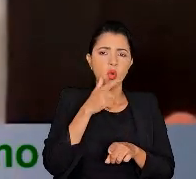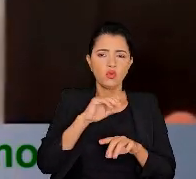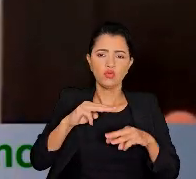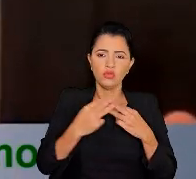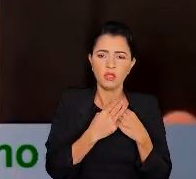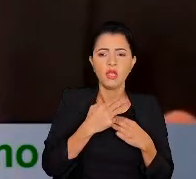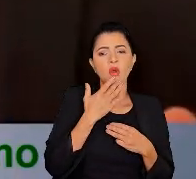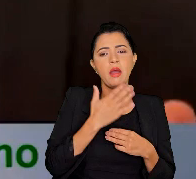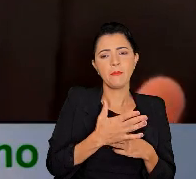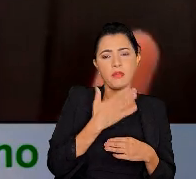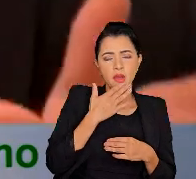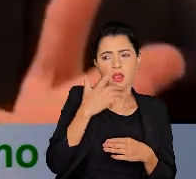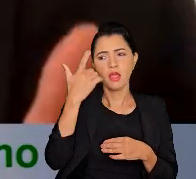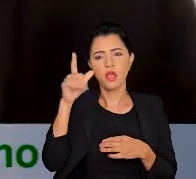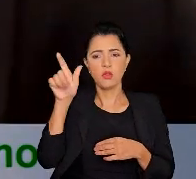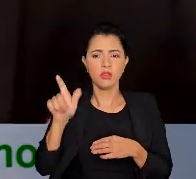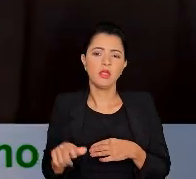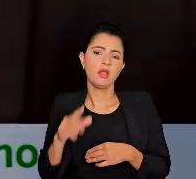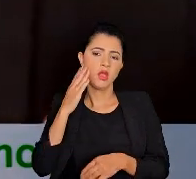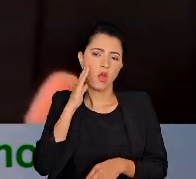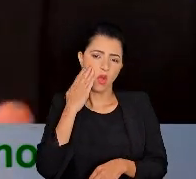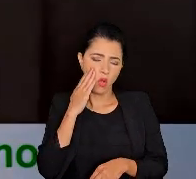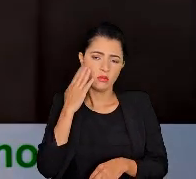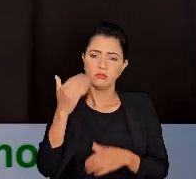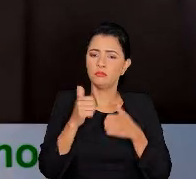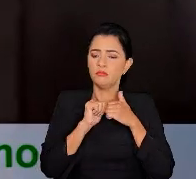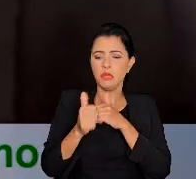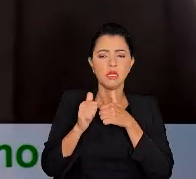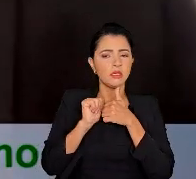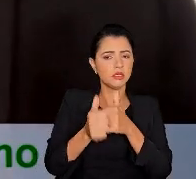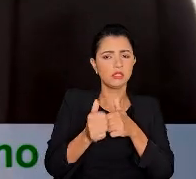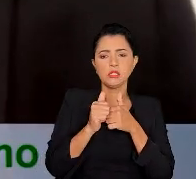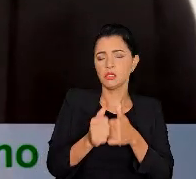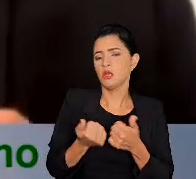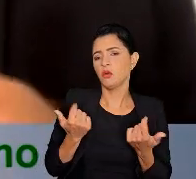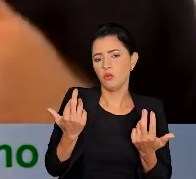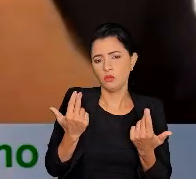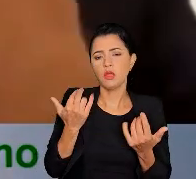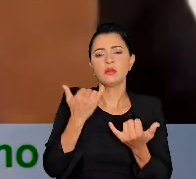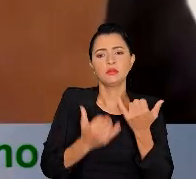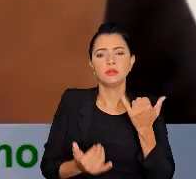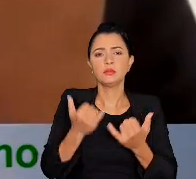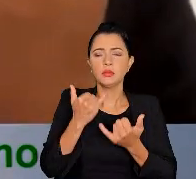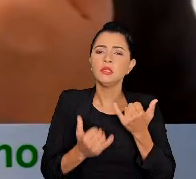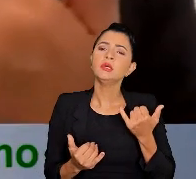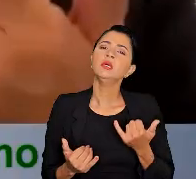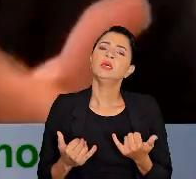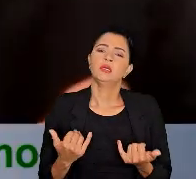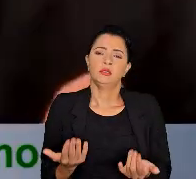era cor-de-rosa, né? Mas a perseguição era semelhante. E